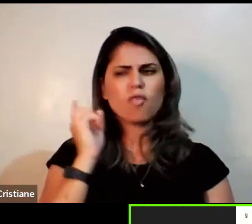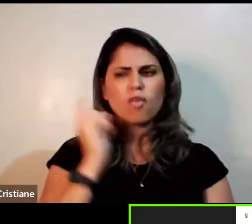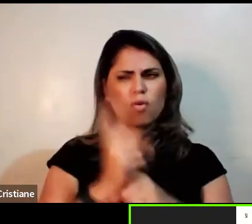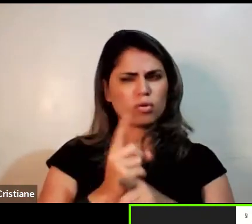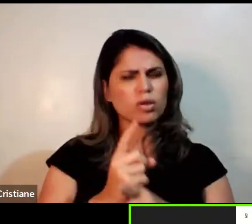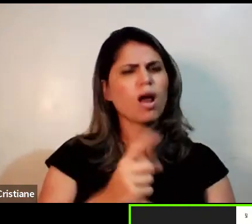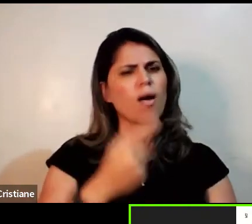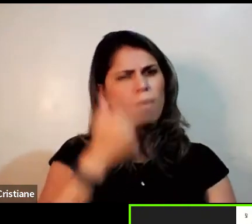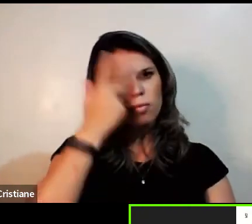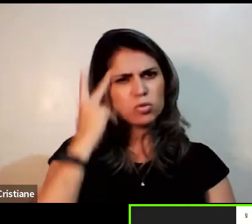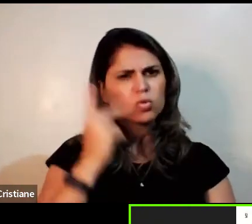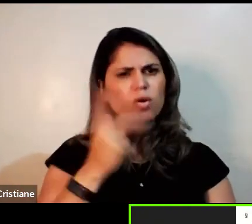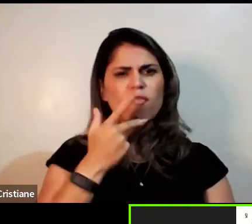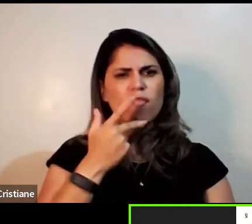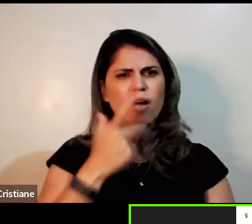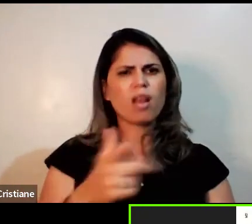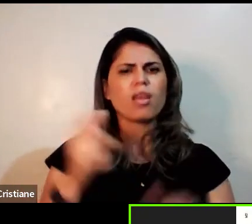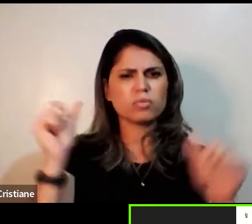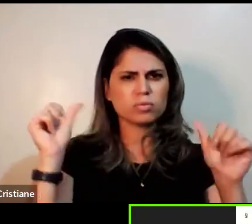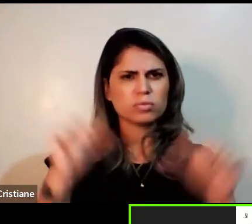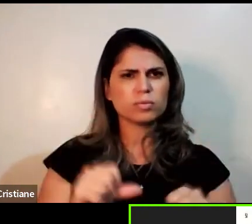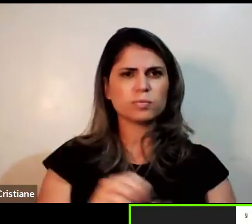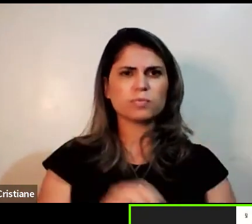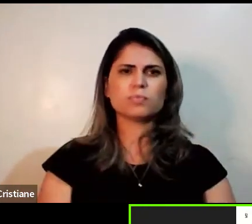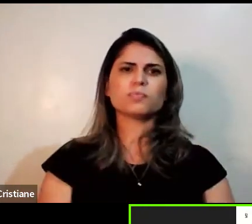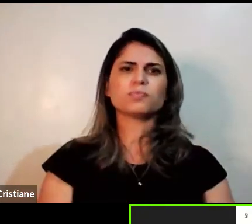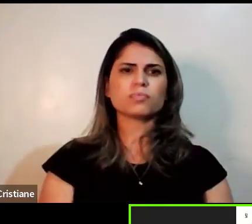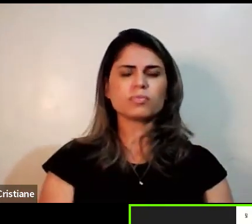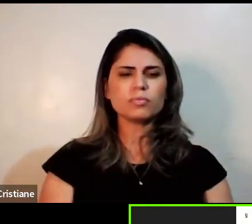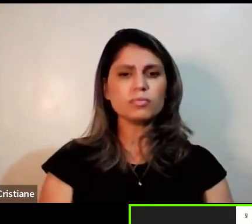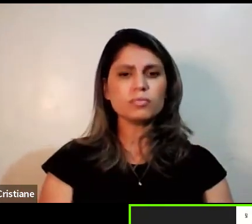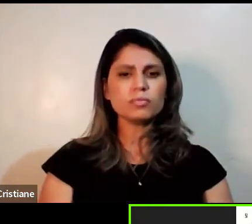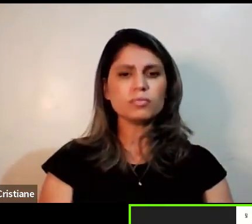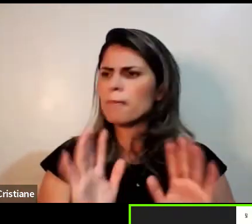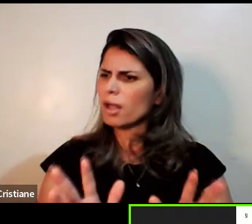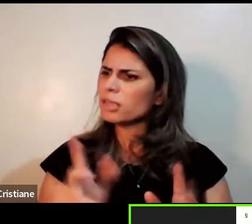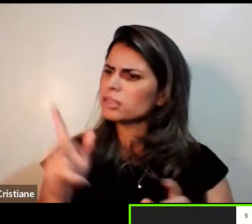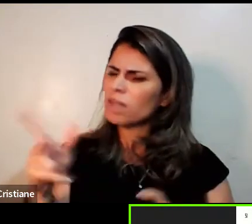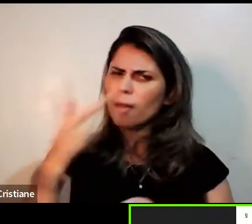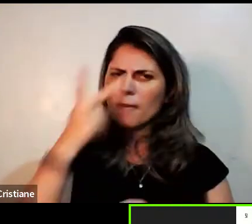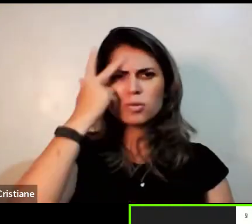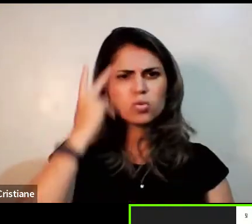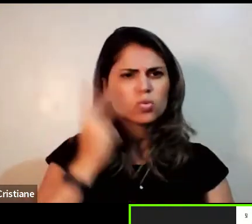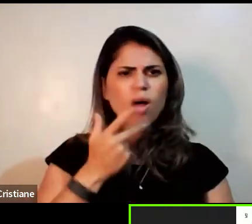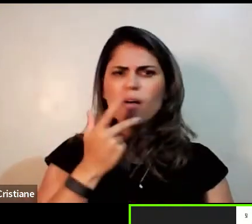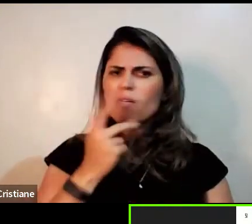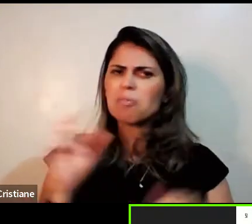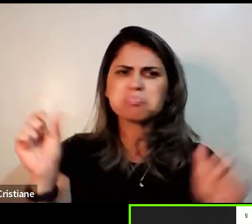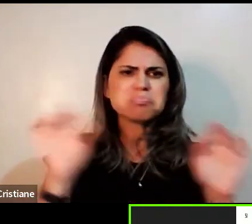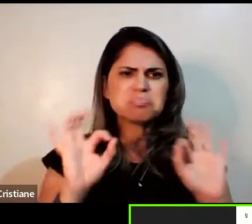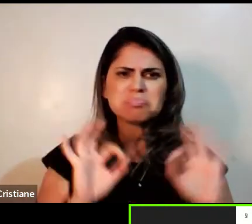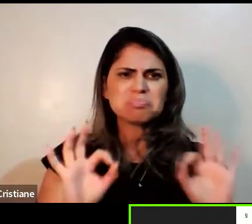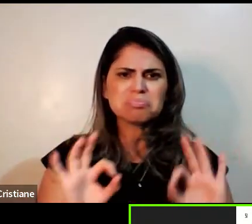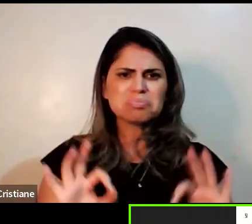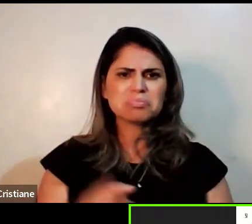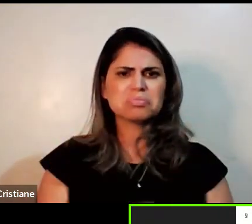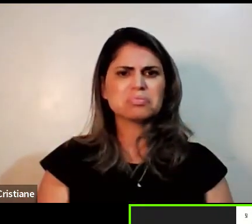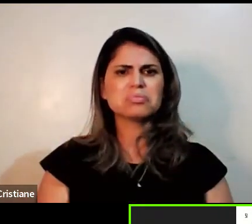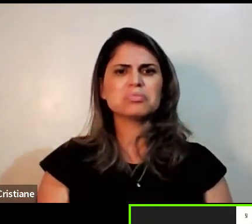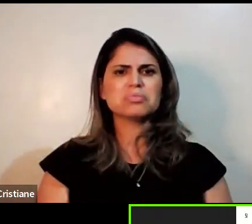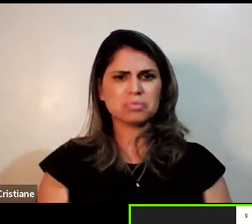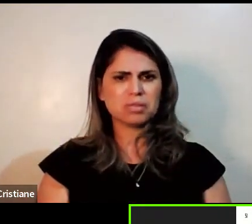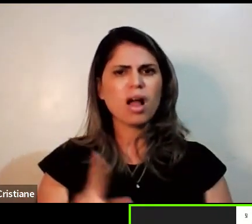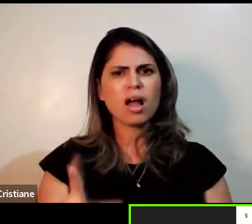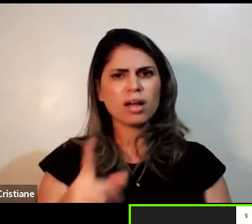ia falar mal. E aí não. Na maioria das vezes, a pessoa que está conduzindo a live nem tem tempo para escutar todos